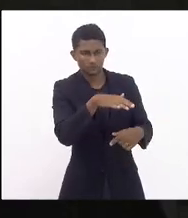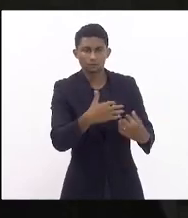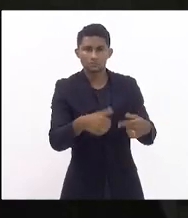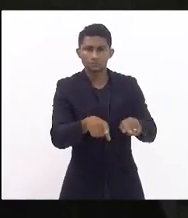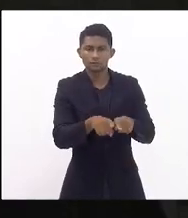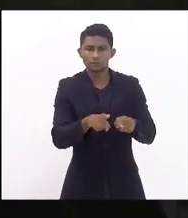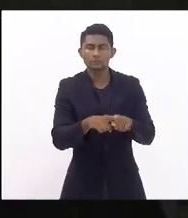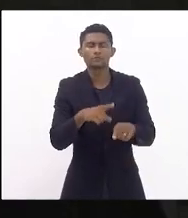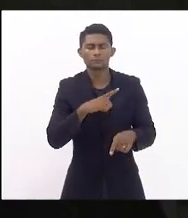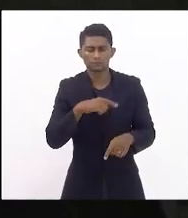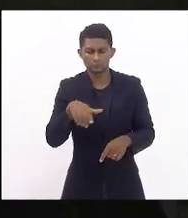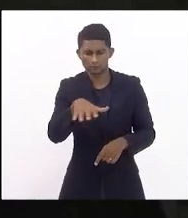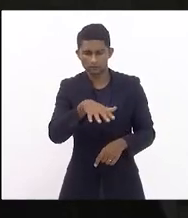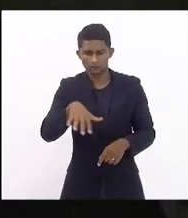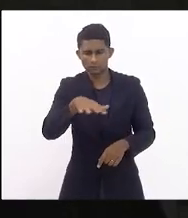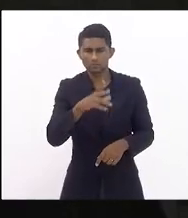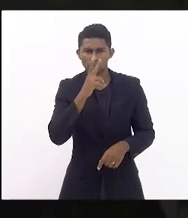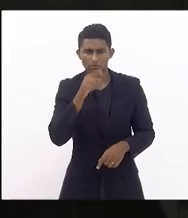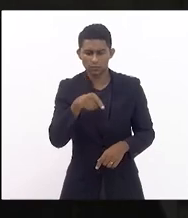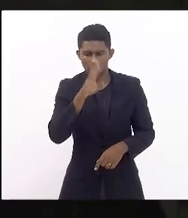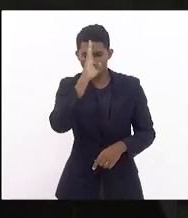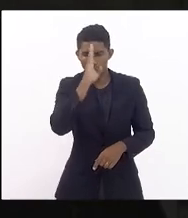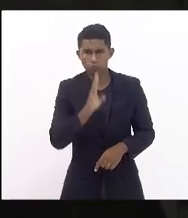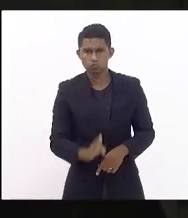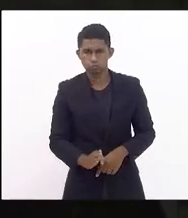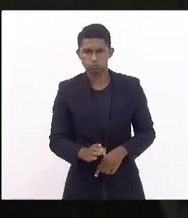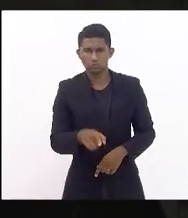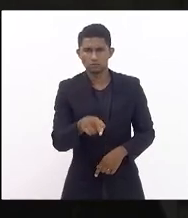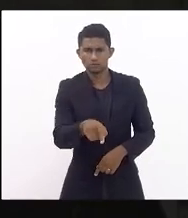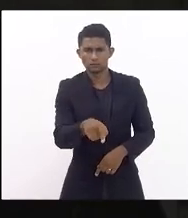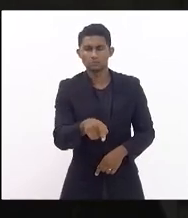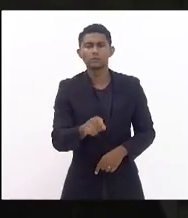de centro, que, para onde